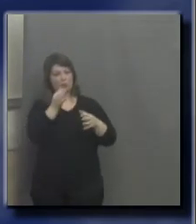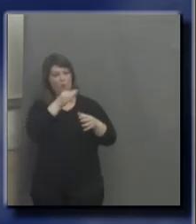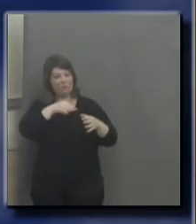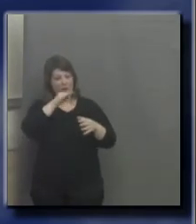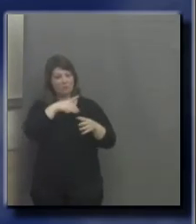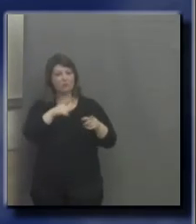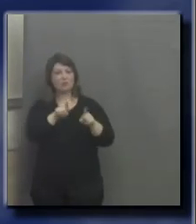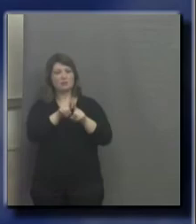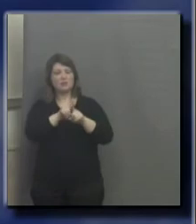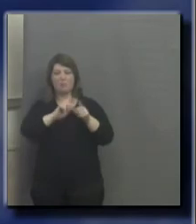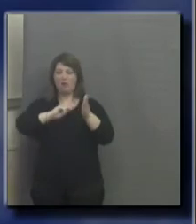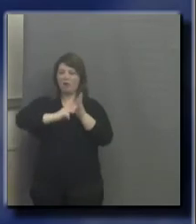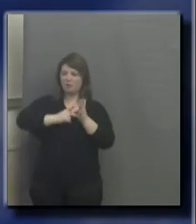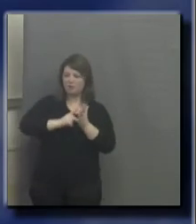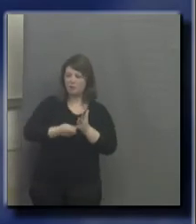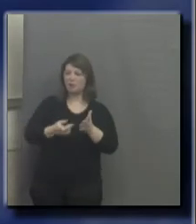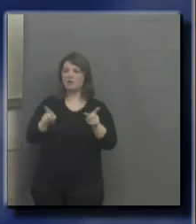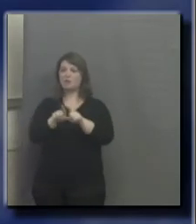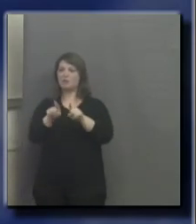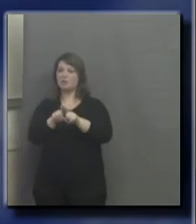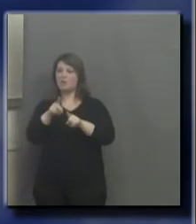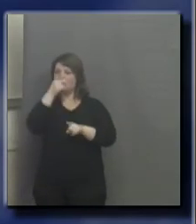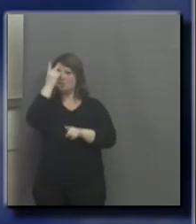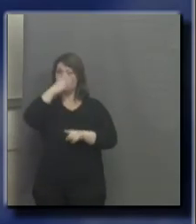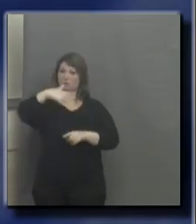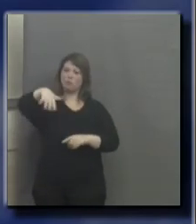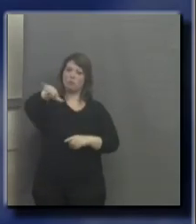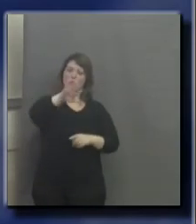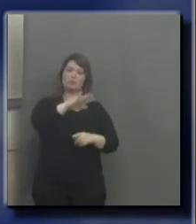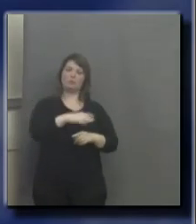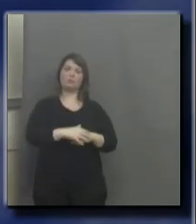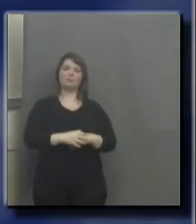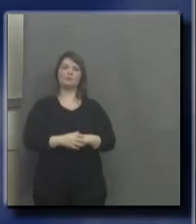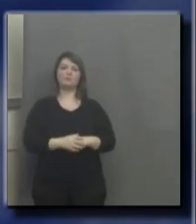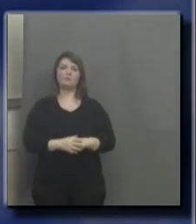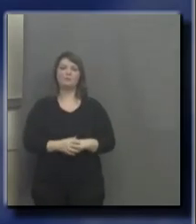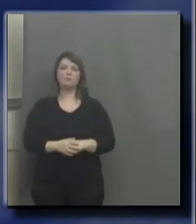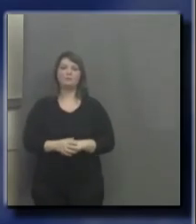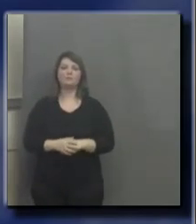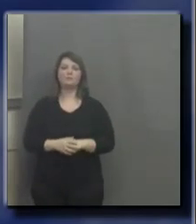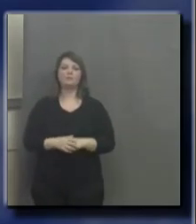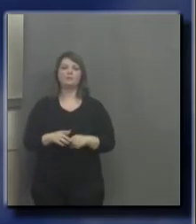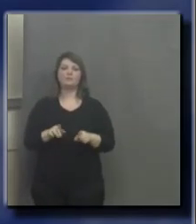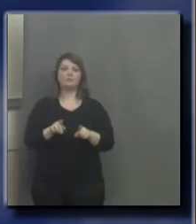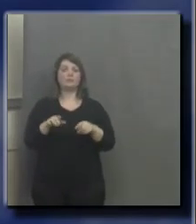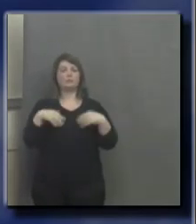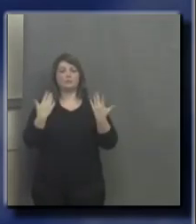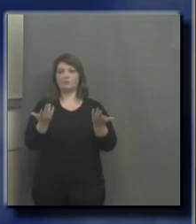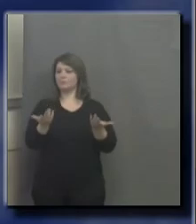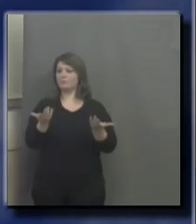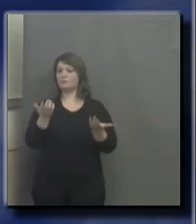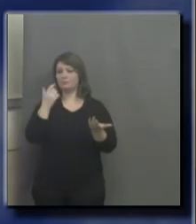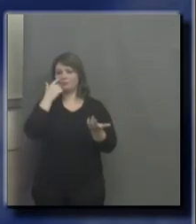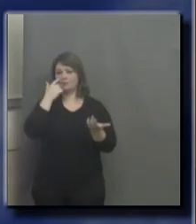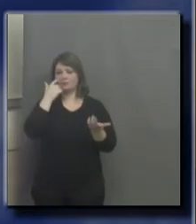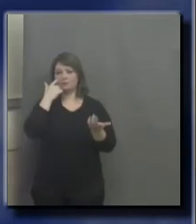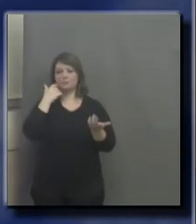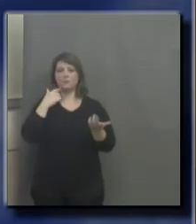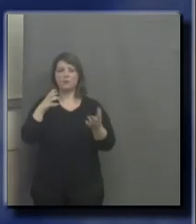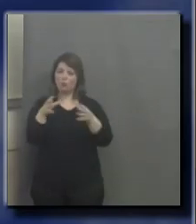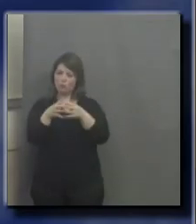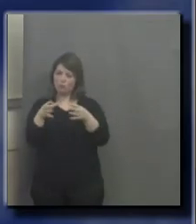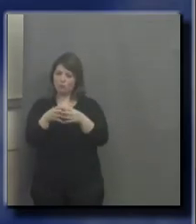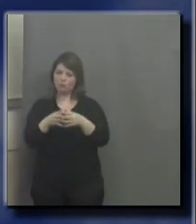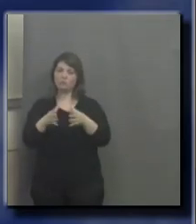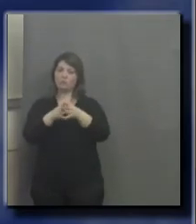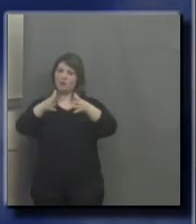entidades sindicais, por representantes da população, enfim, um